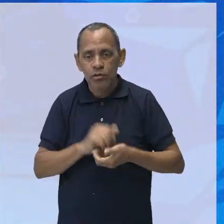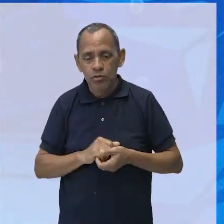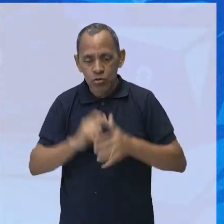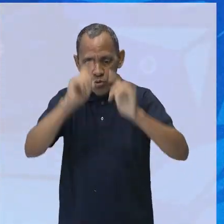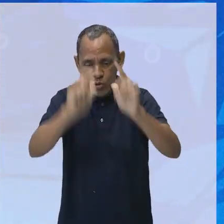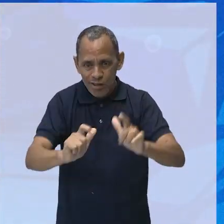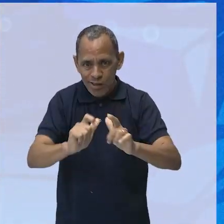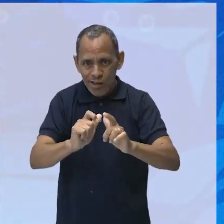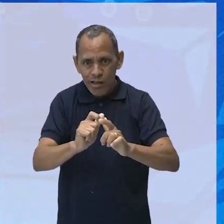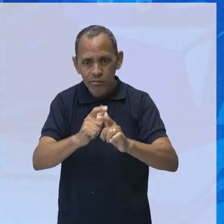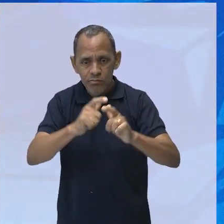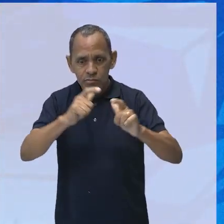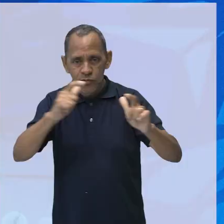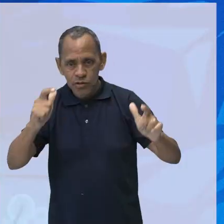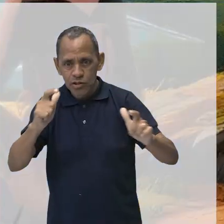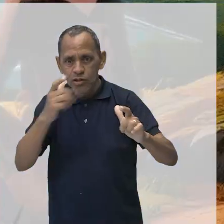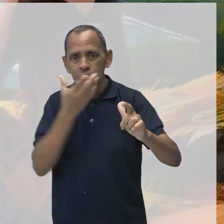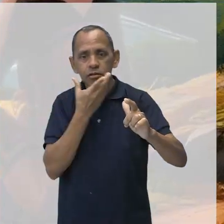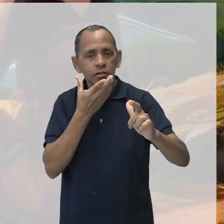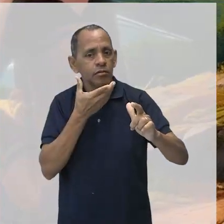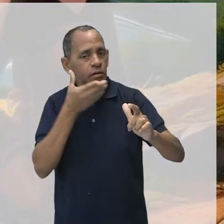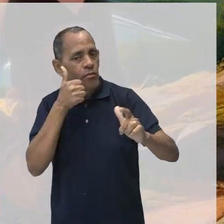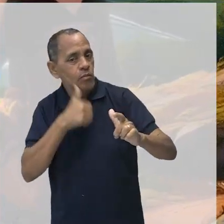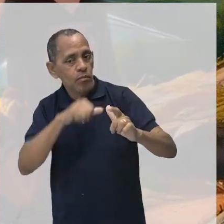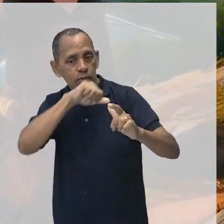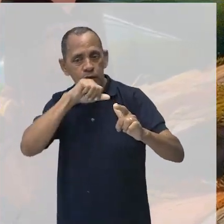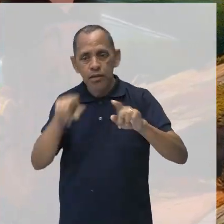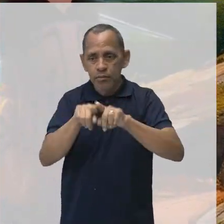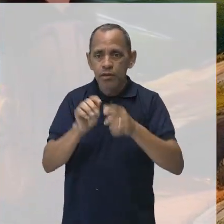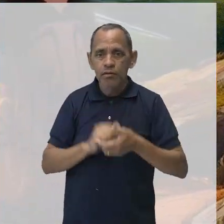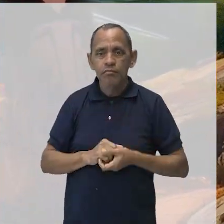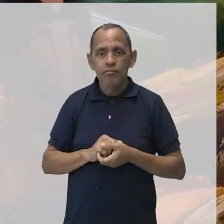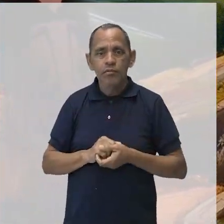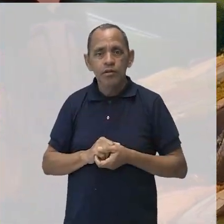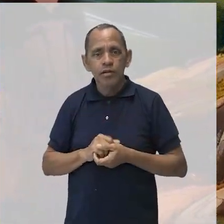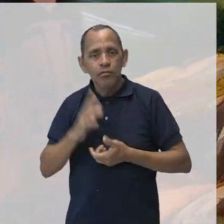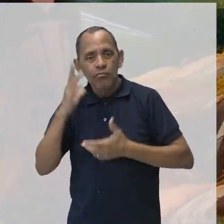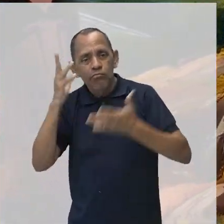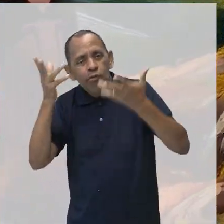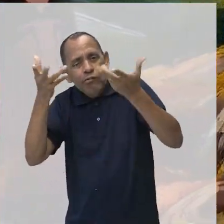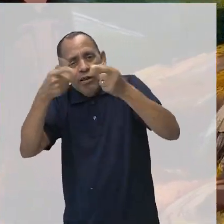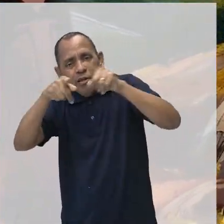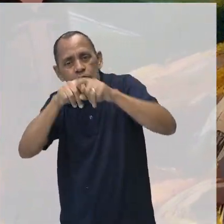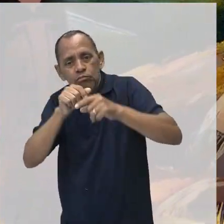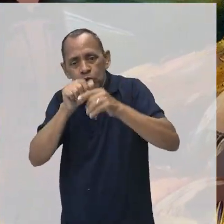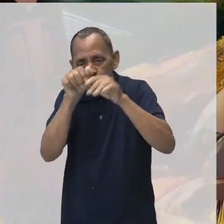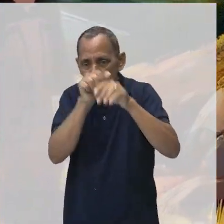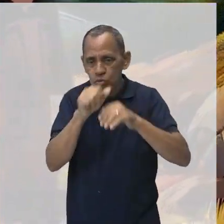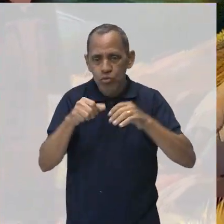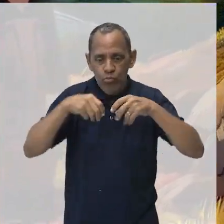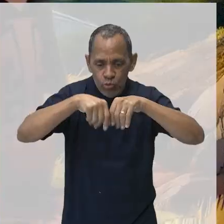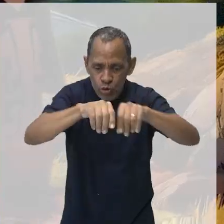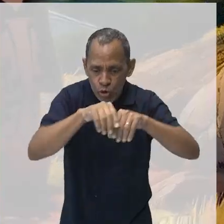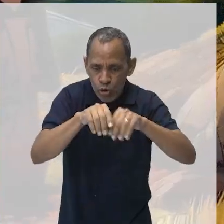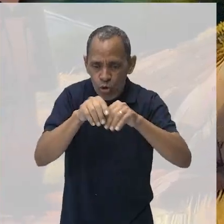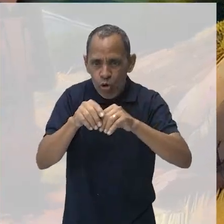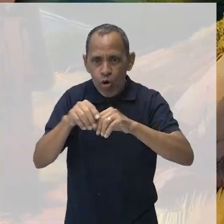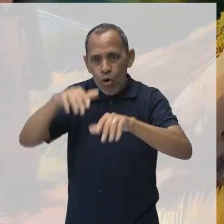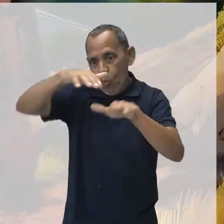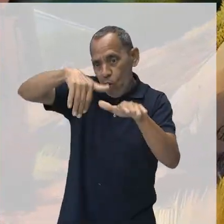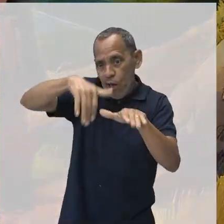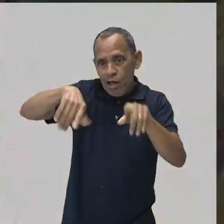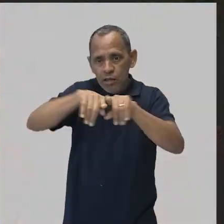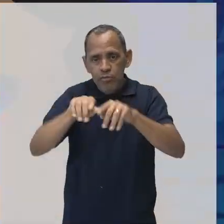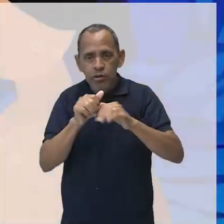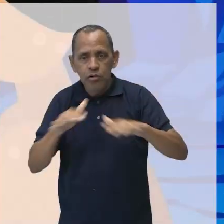o lugar da mãe da gente. Fascinado pelas praias e pelas riquezas do Araguaia e pelo vasto espaço para correr